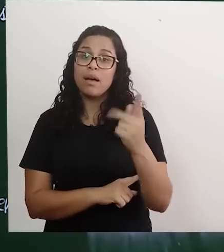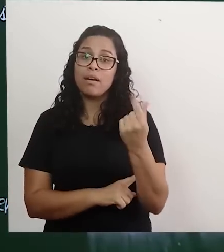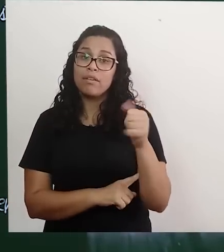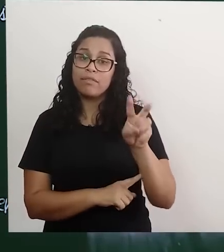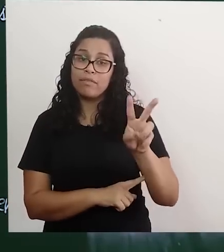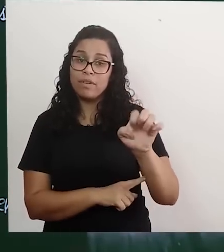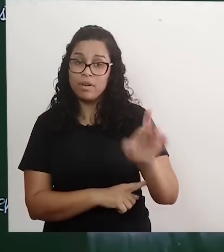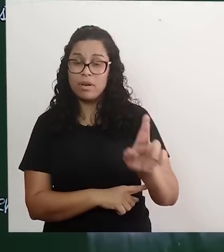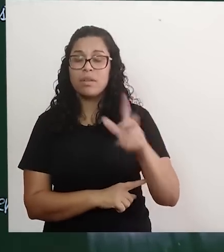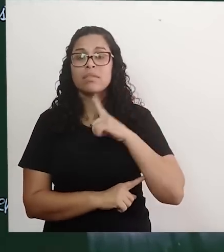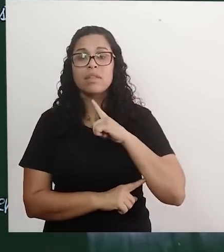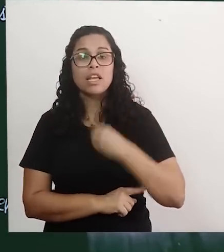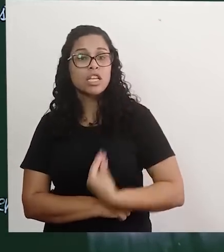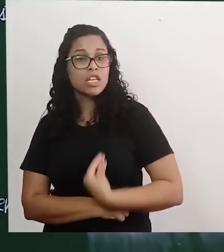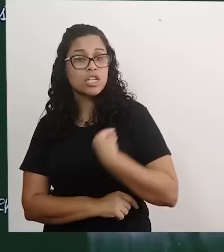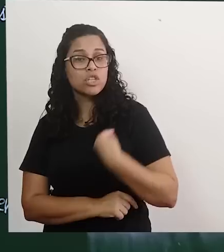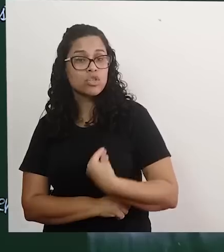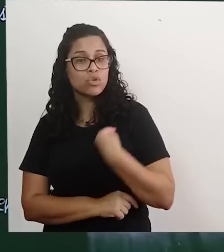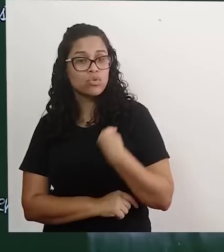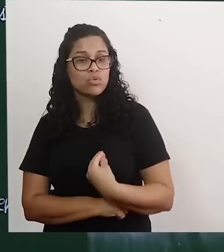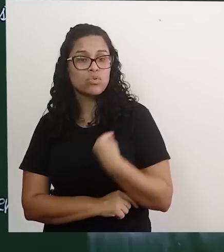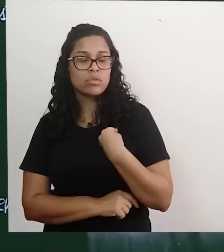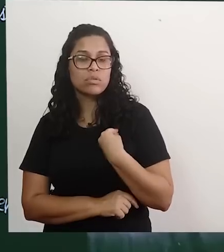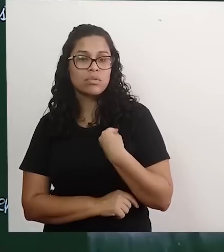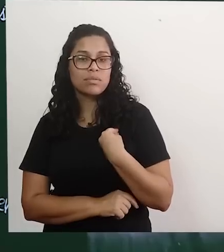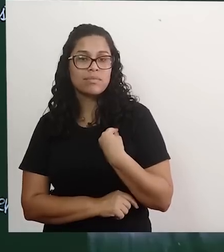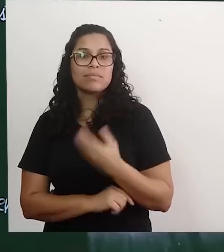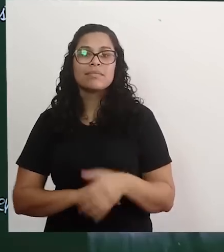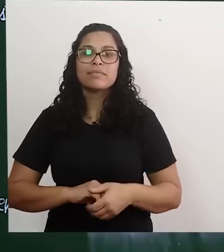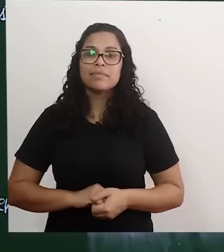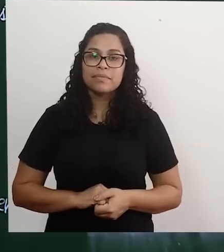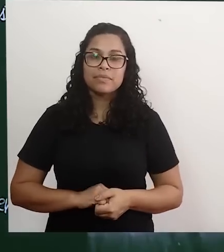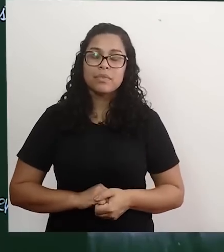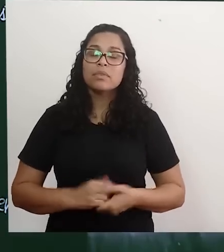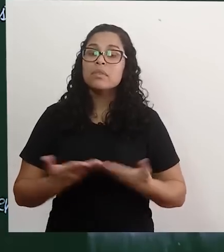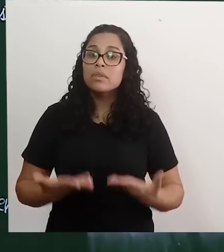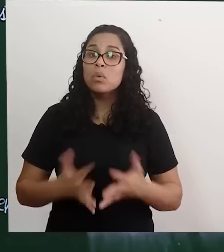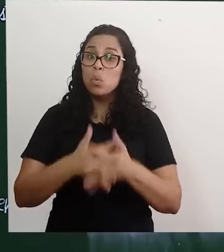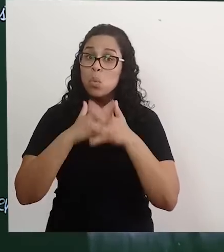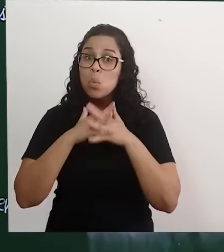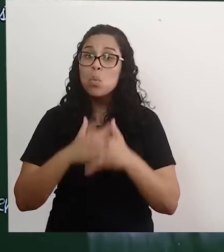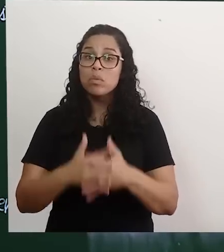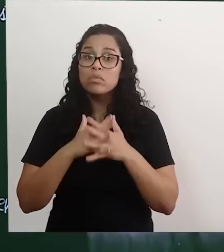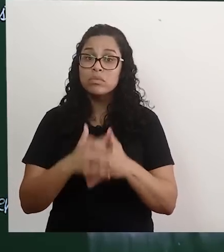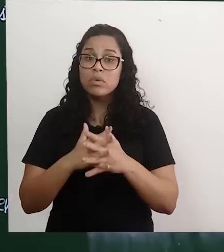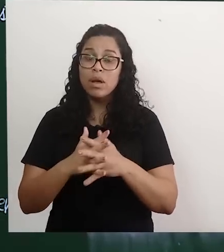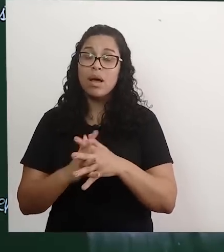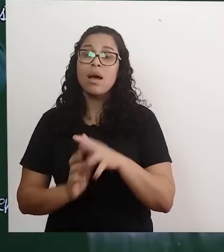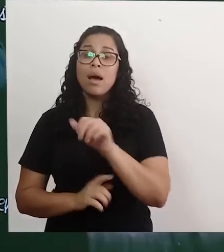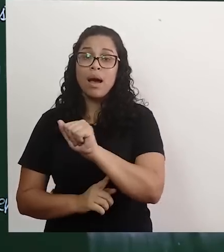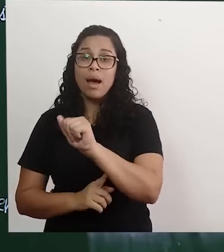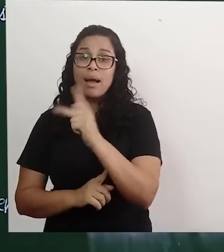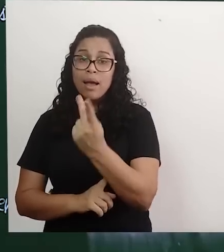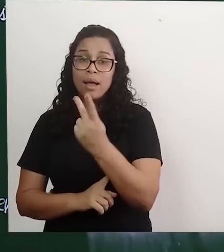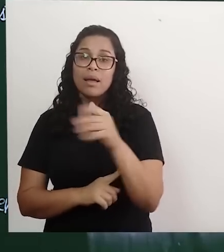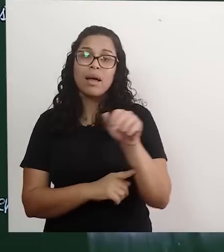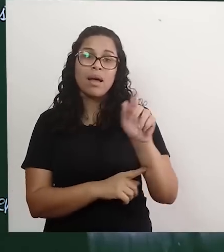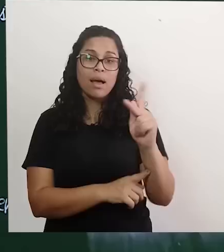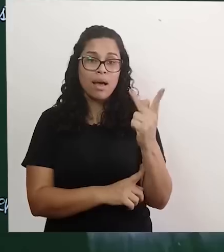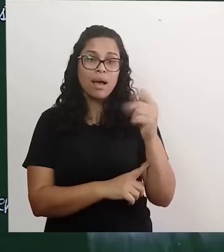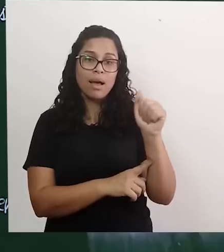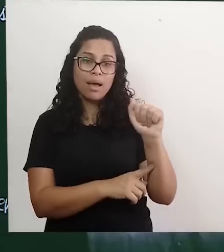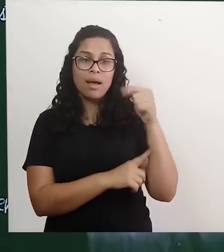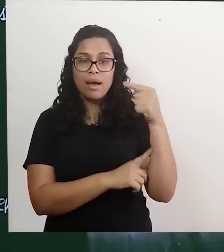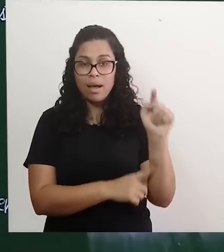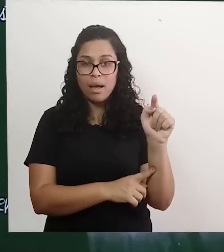verbo existir. Existe sempre um tempo para aprender, há sempre um tempo para aprender. Então, não confunde a colocação do HA, do AH e